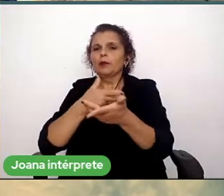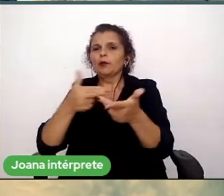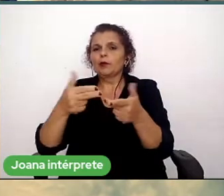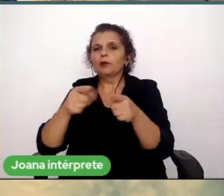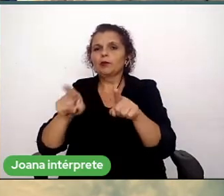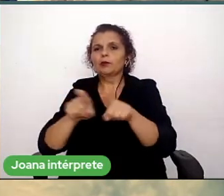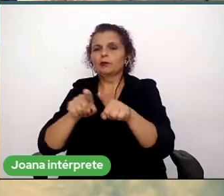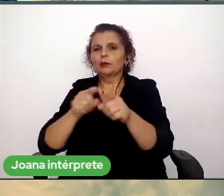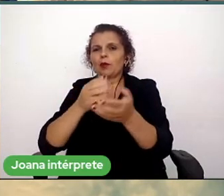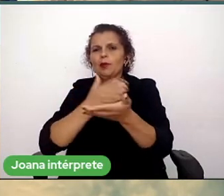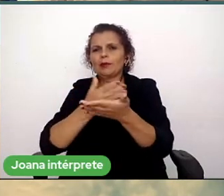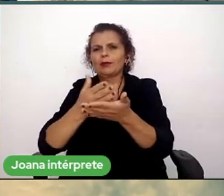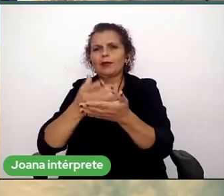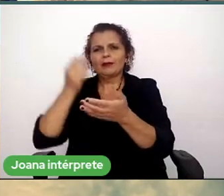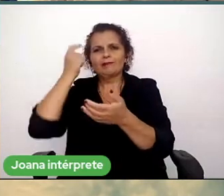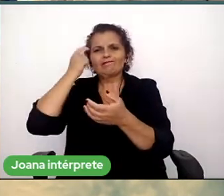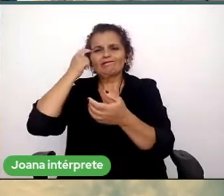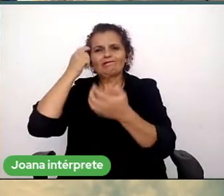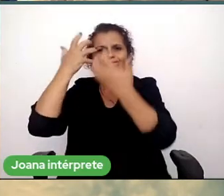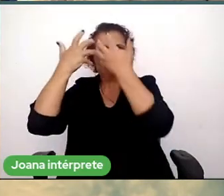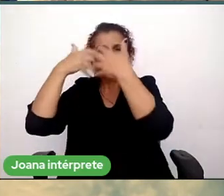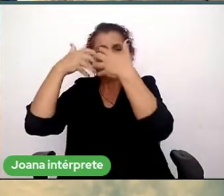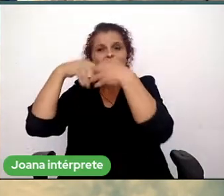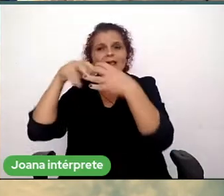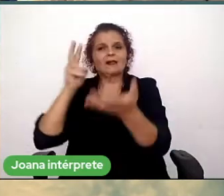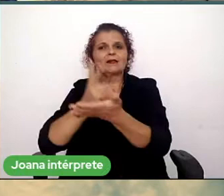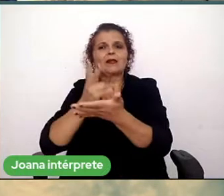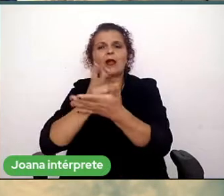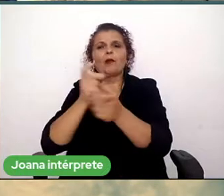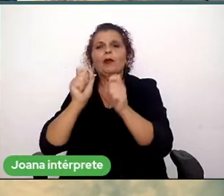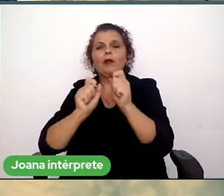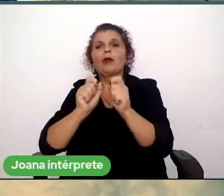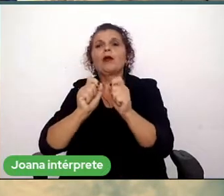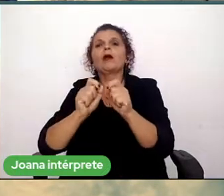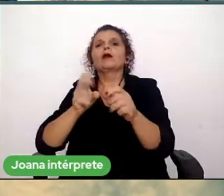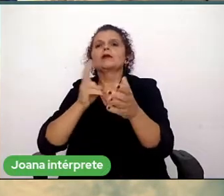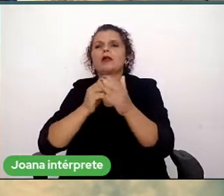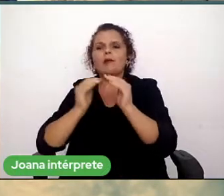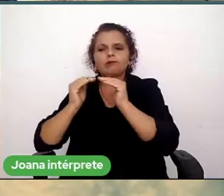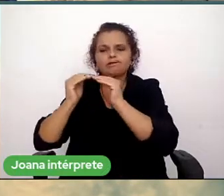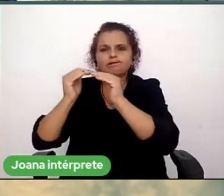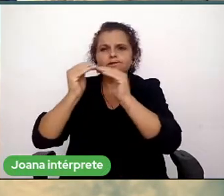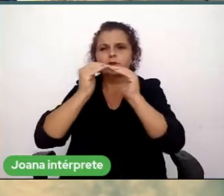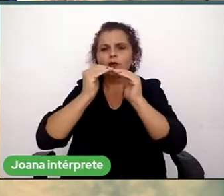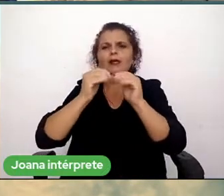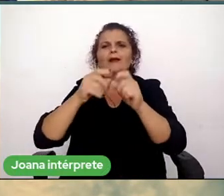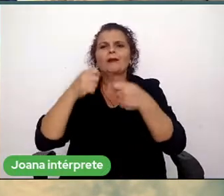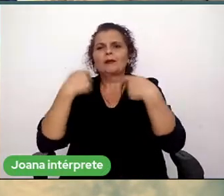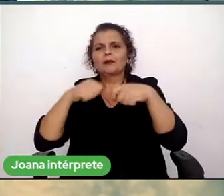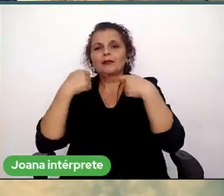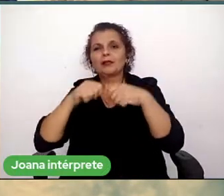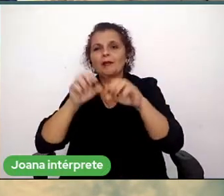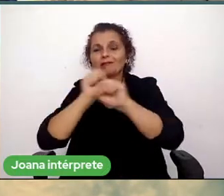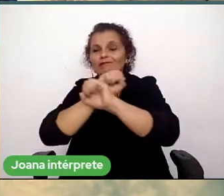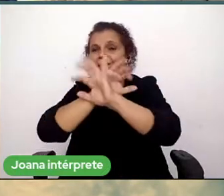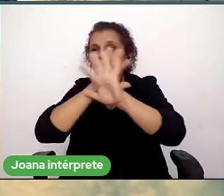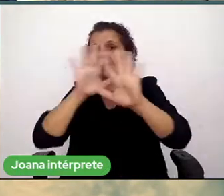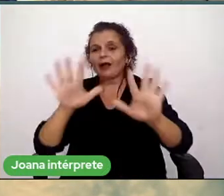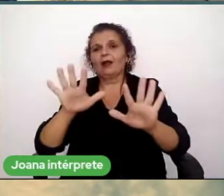ponto que a gente precisa tem mente sempre é precisamos alinhar os objetivos precisamos ter nitidamente